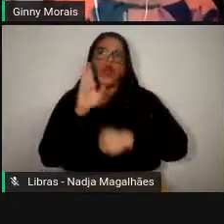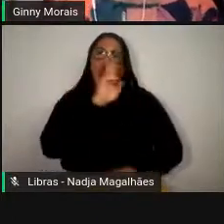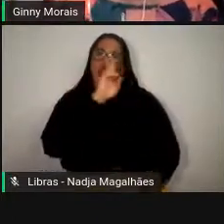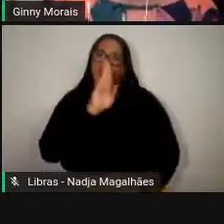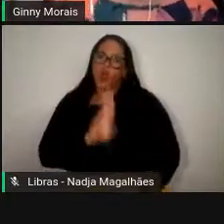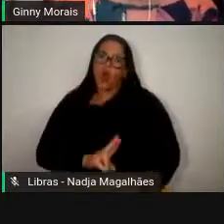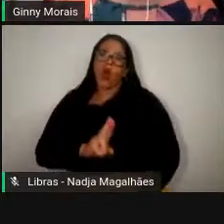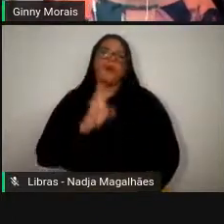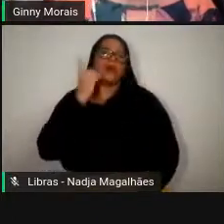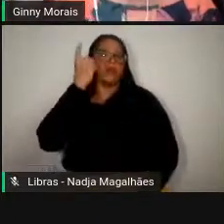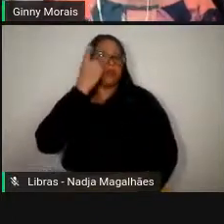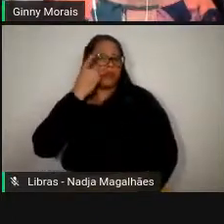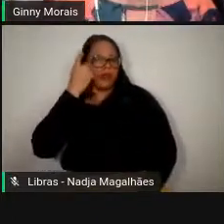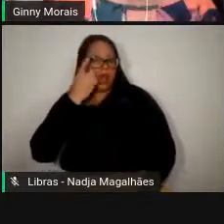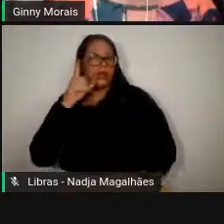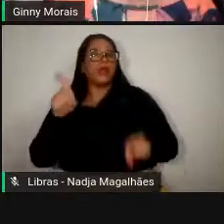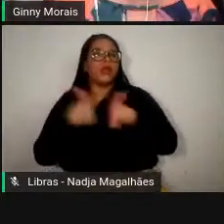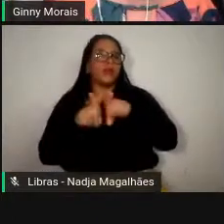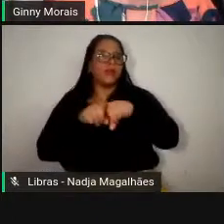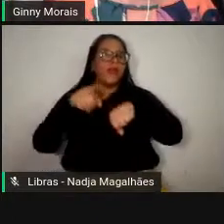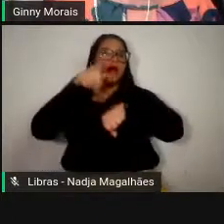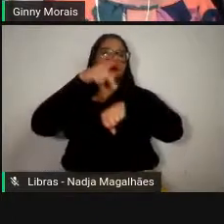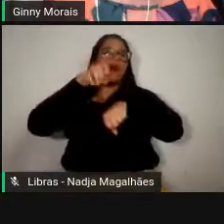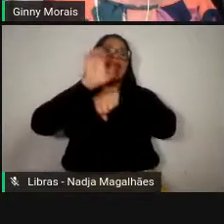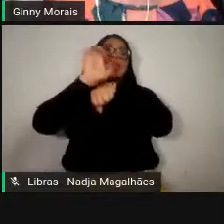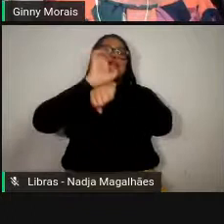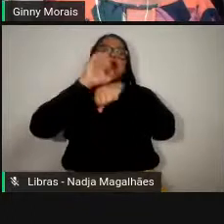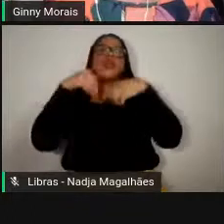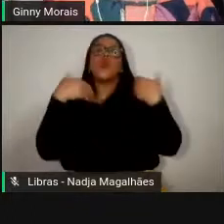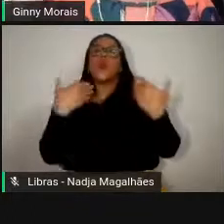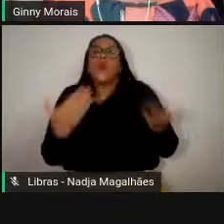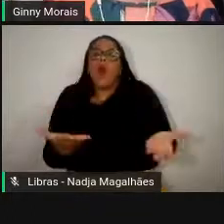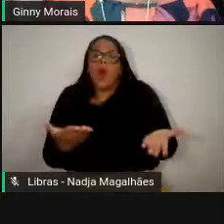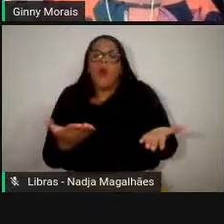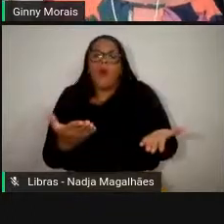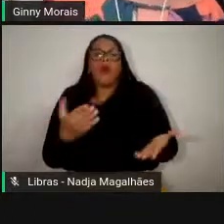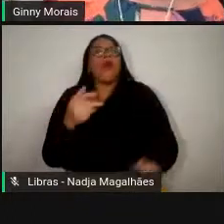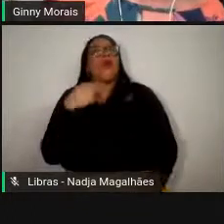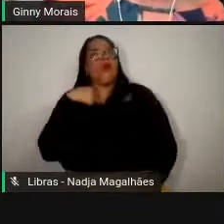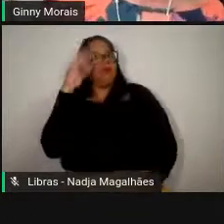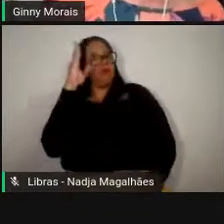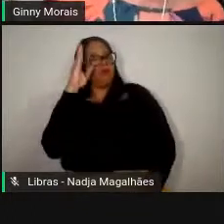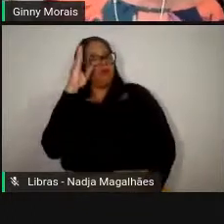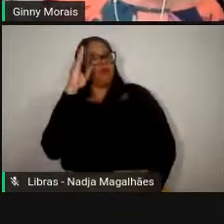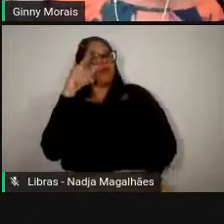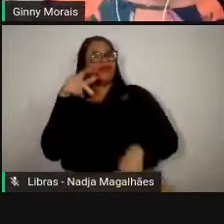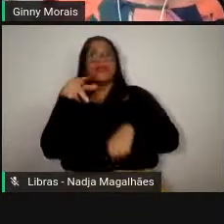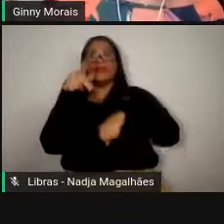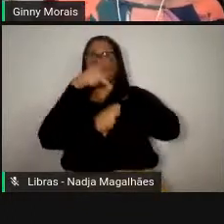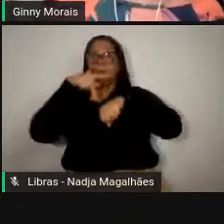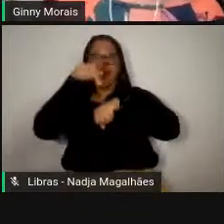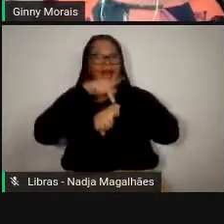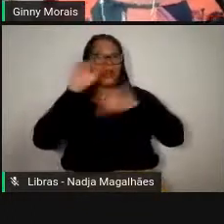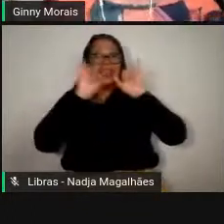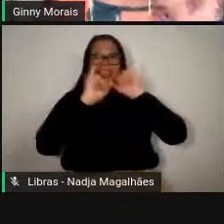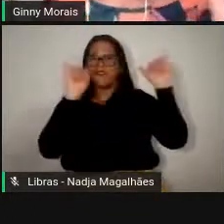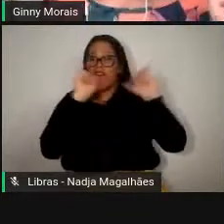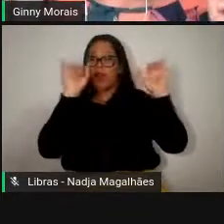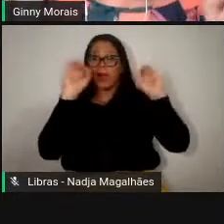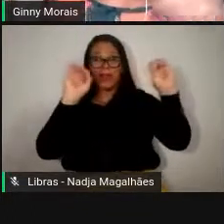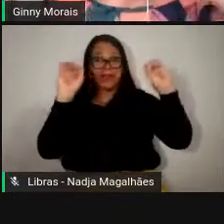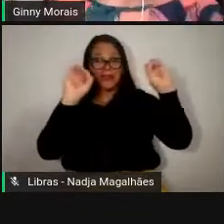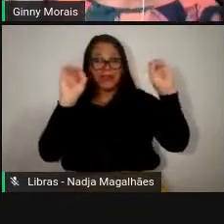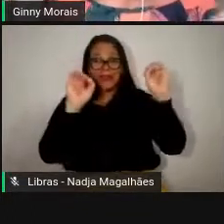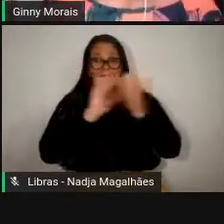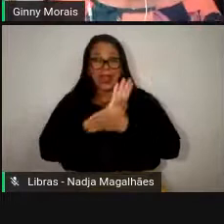parlamentos que não oferecem, tá? 20% dos parlamentos não oferecem nenhuma informação para a população, nem